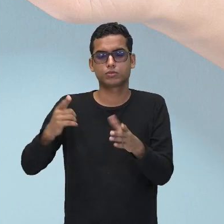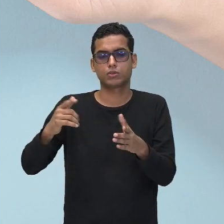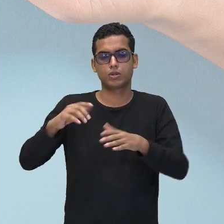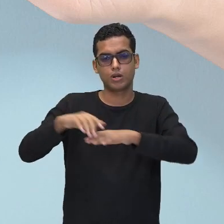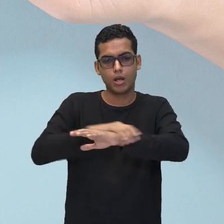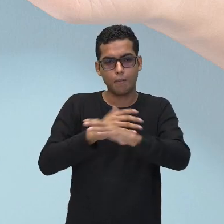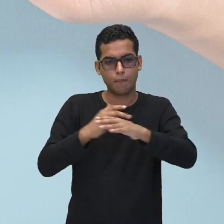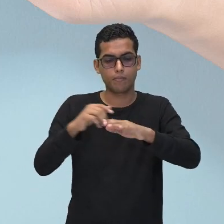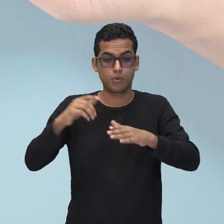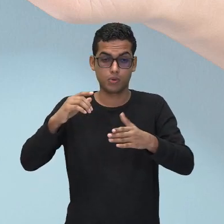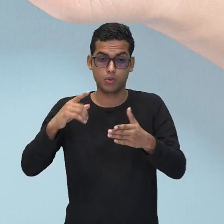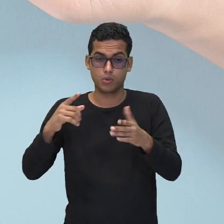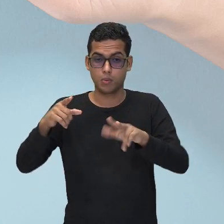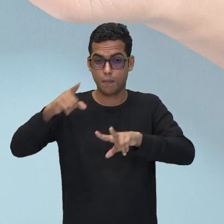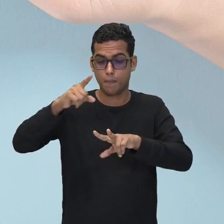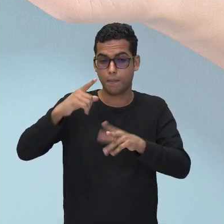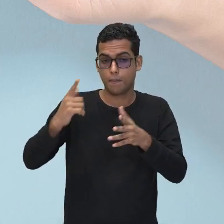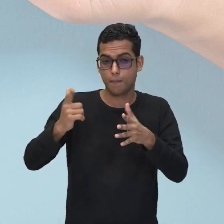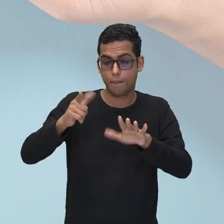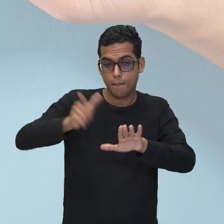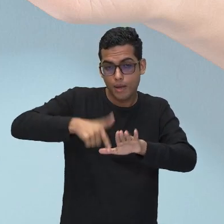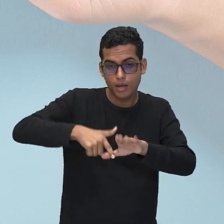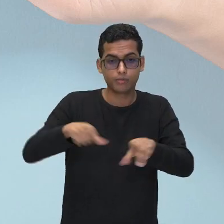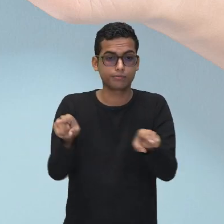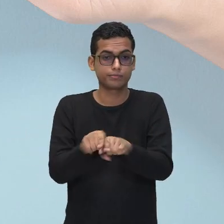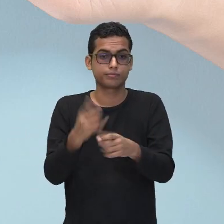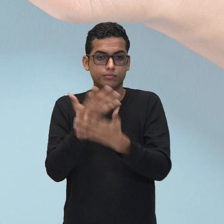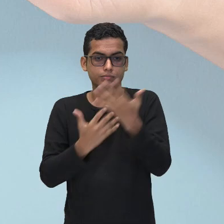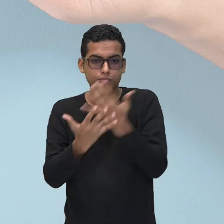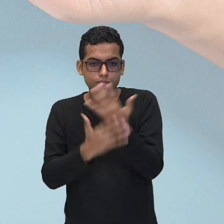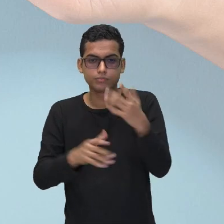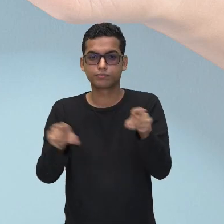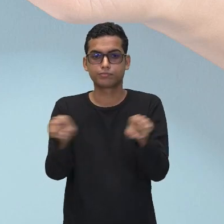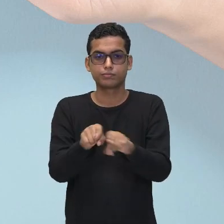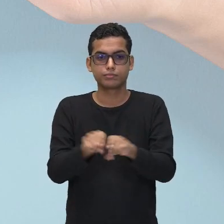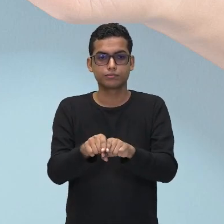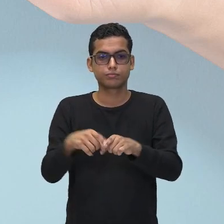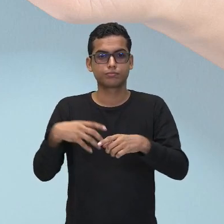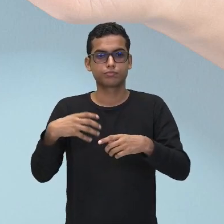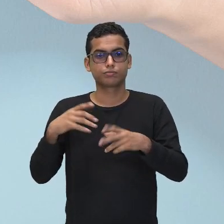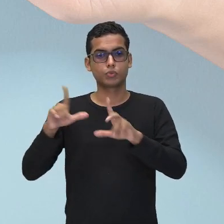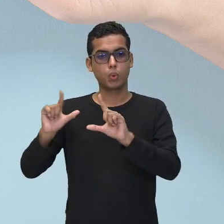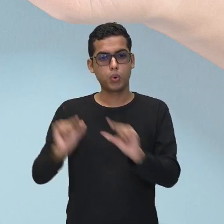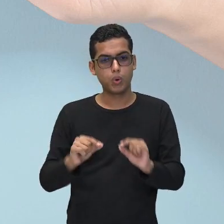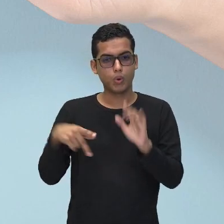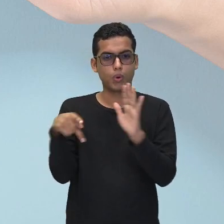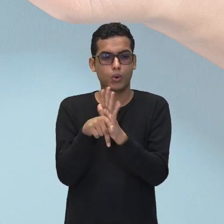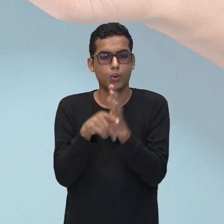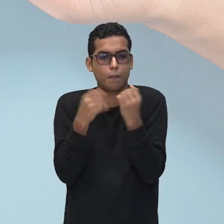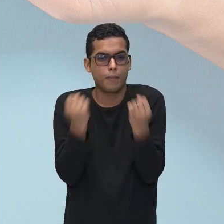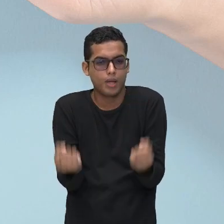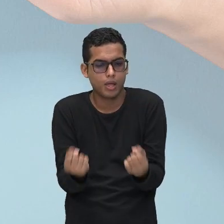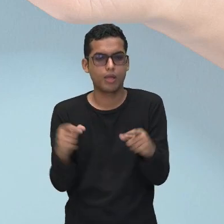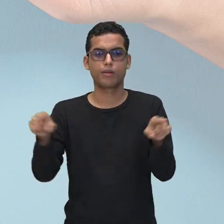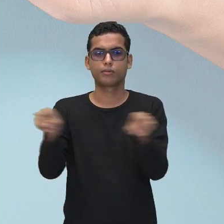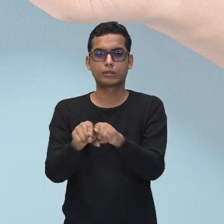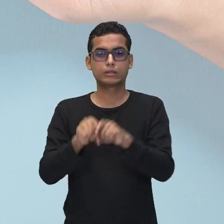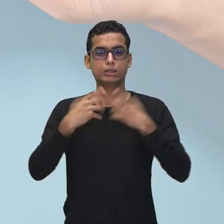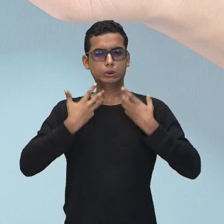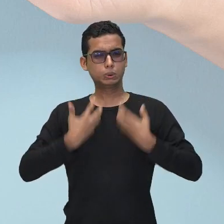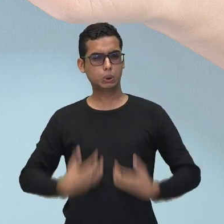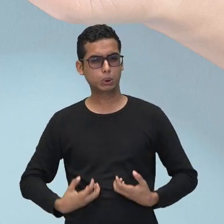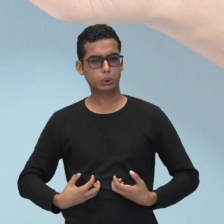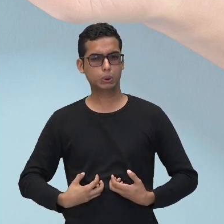que uma pessoa que apresenta esse quadro de diabetes pode sentir. E, dando prosseguimento a respeito dessas